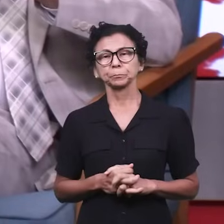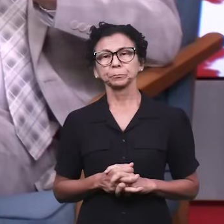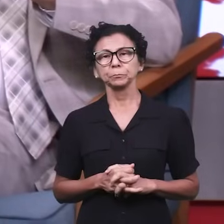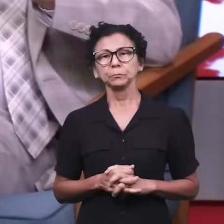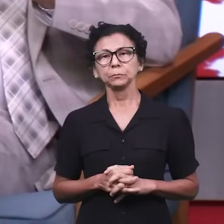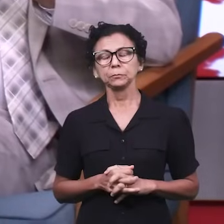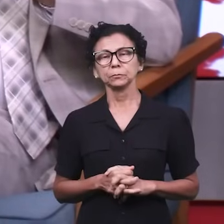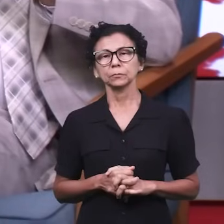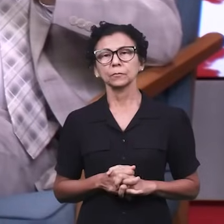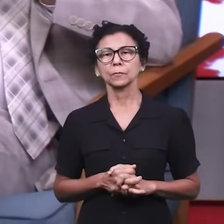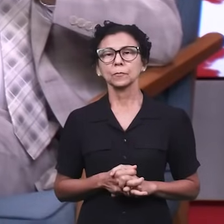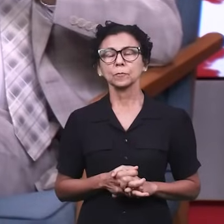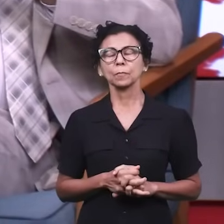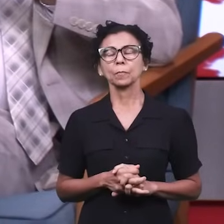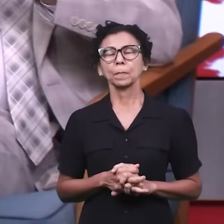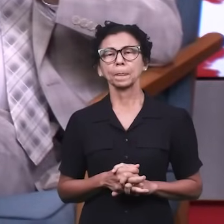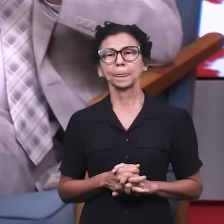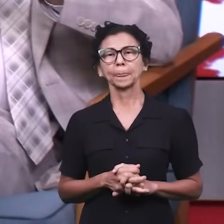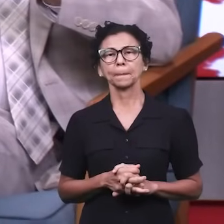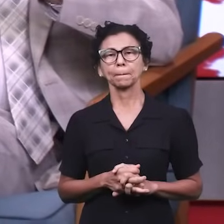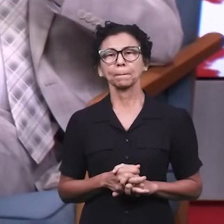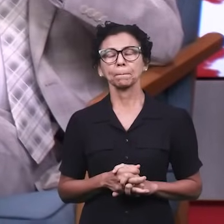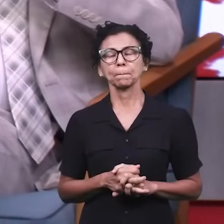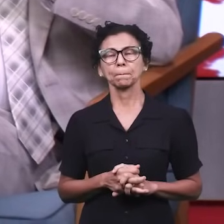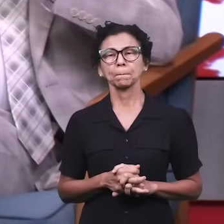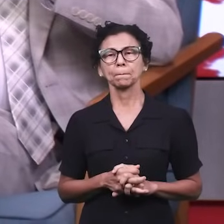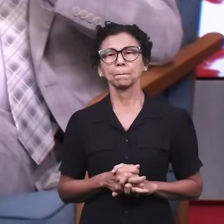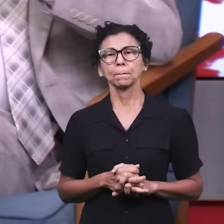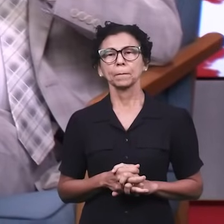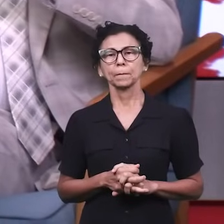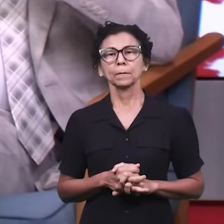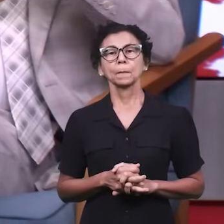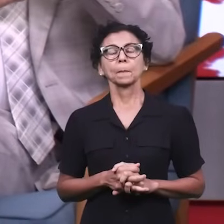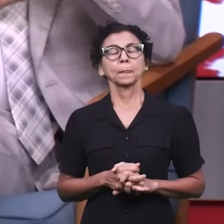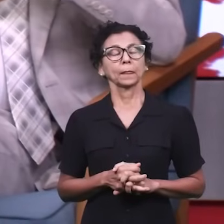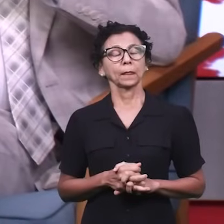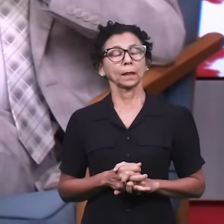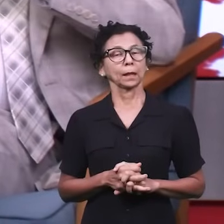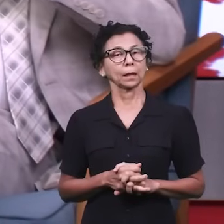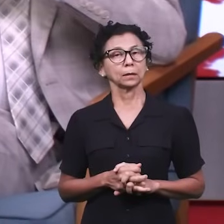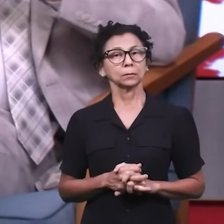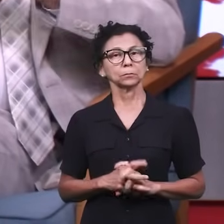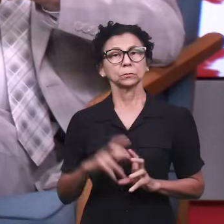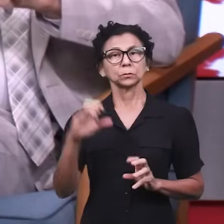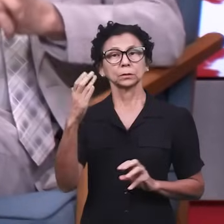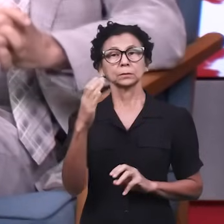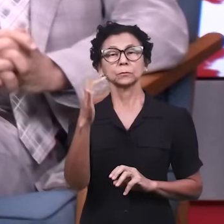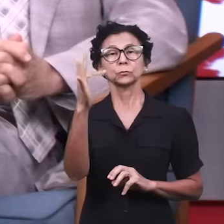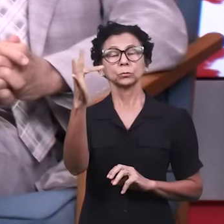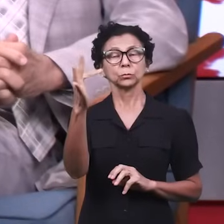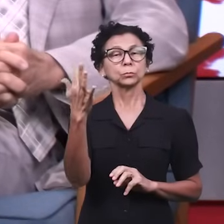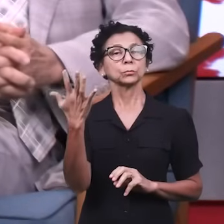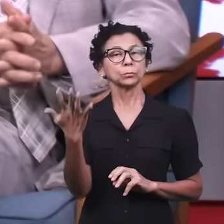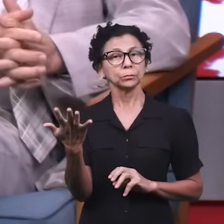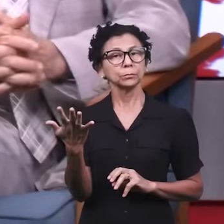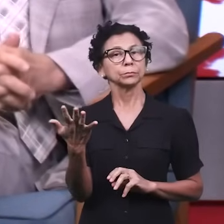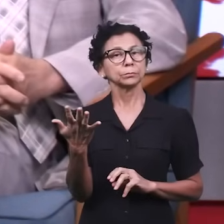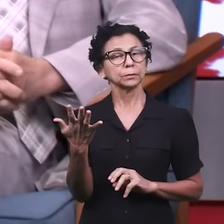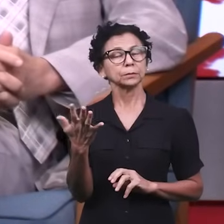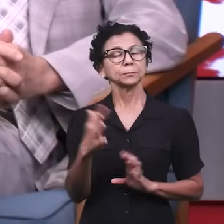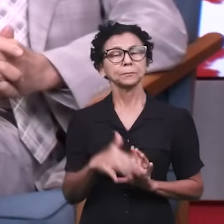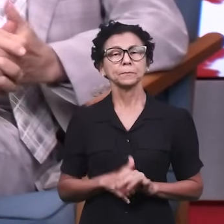de alcançar aquilo que ainda vai acontecer, que não aconteceu. E é por isso que o